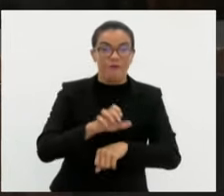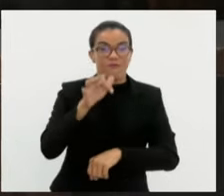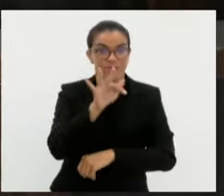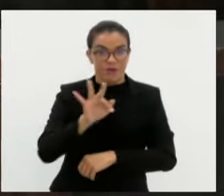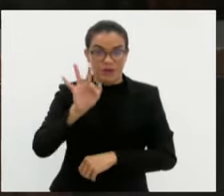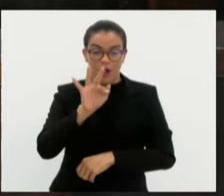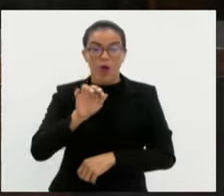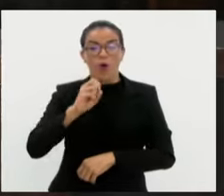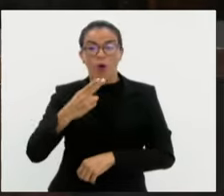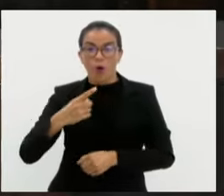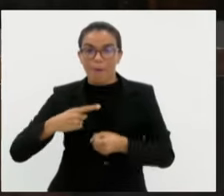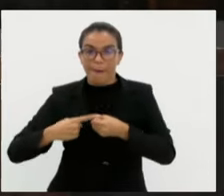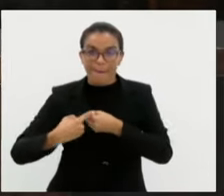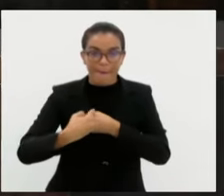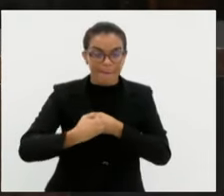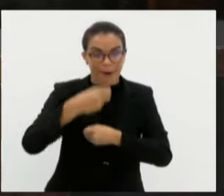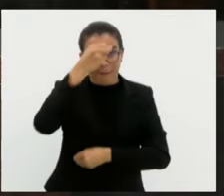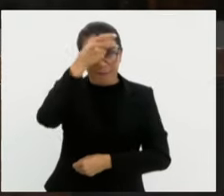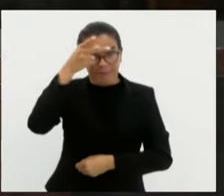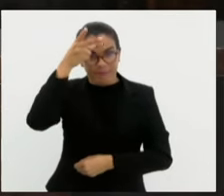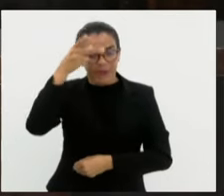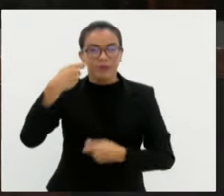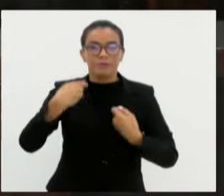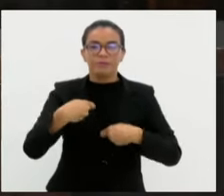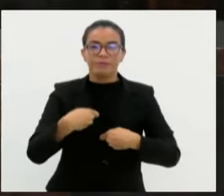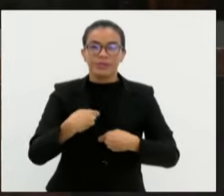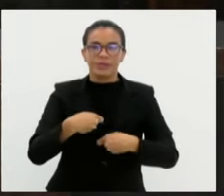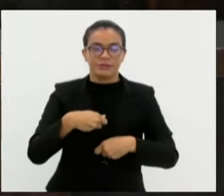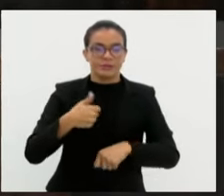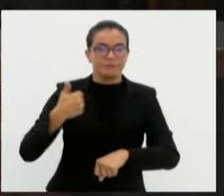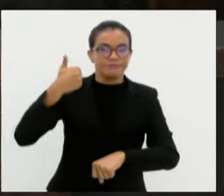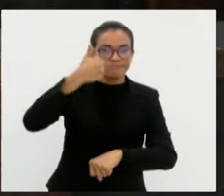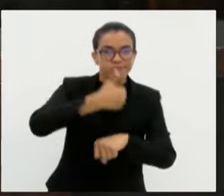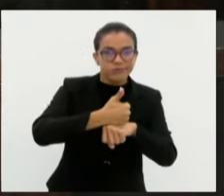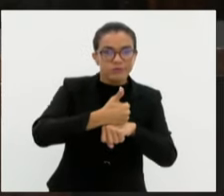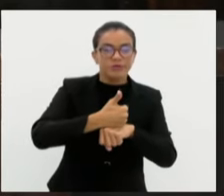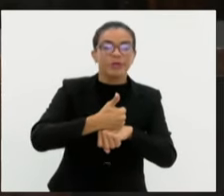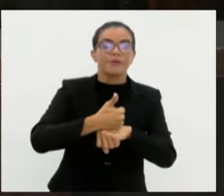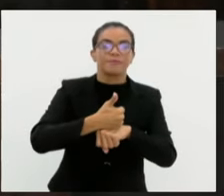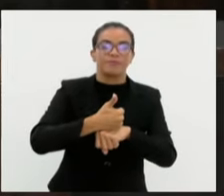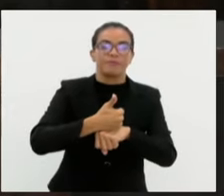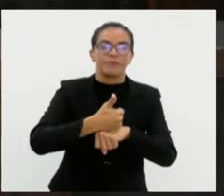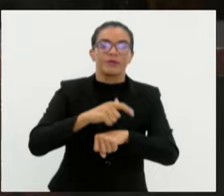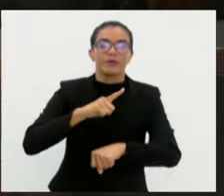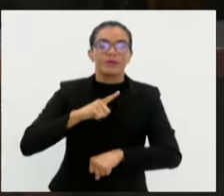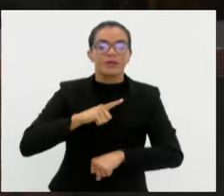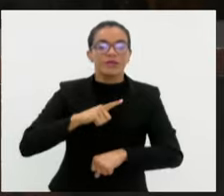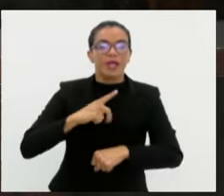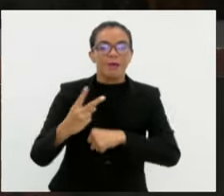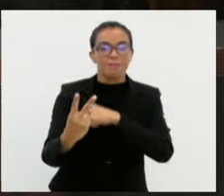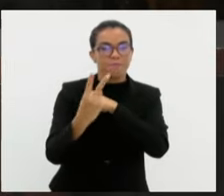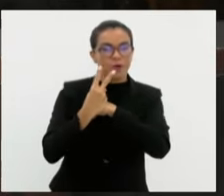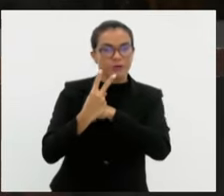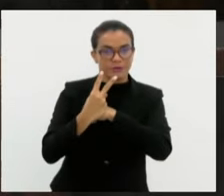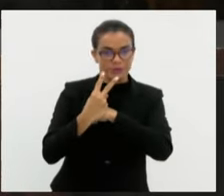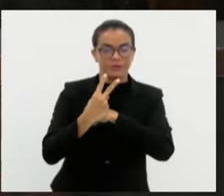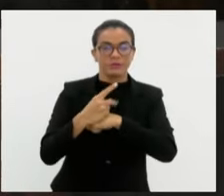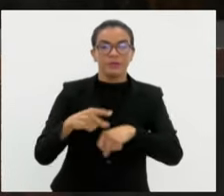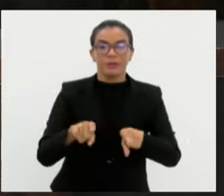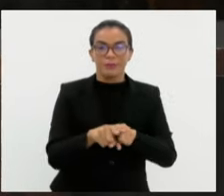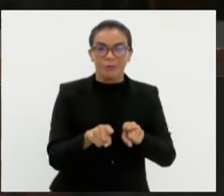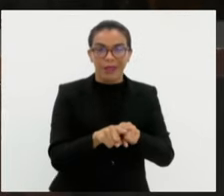ou municipais sejam titulares de imunidades, conforme